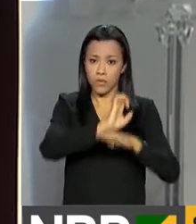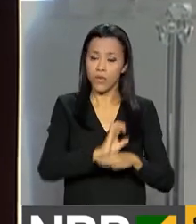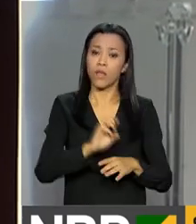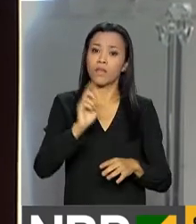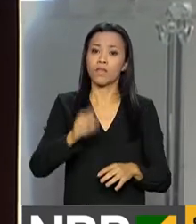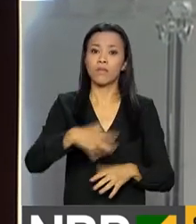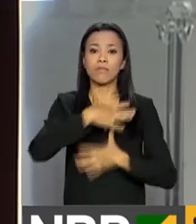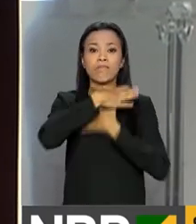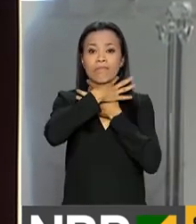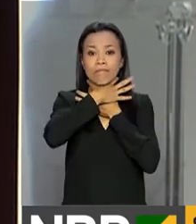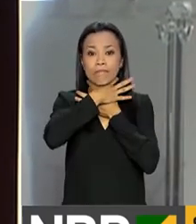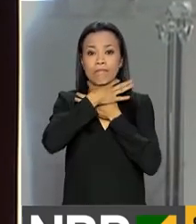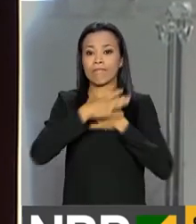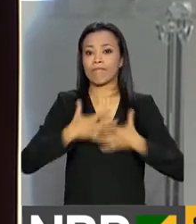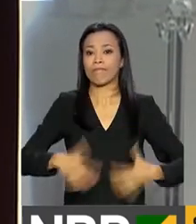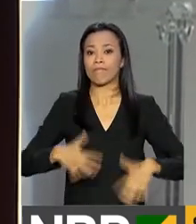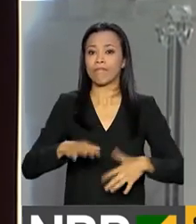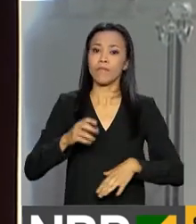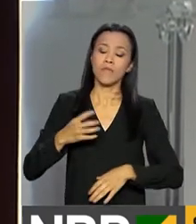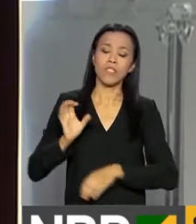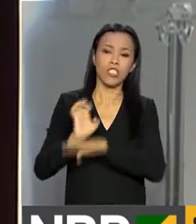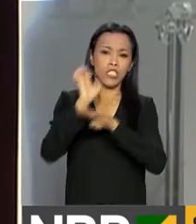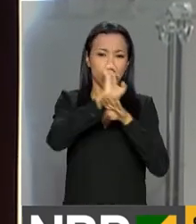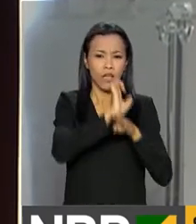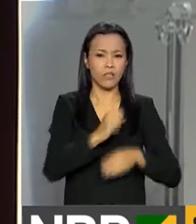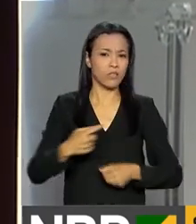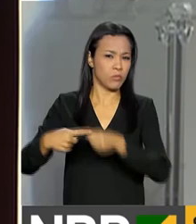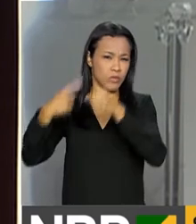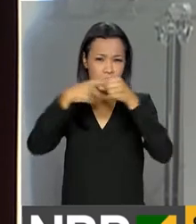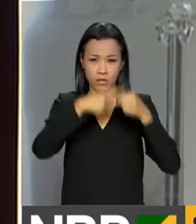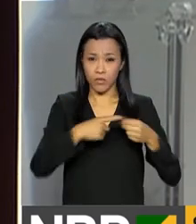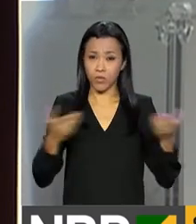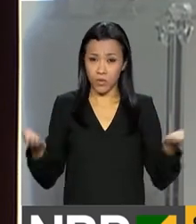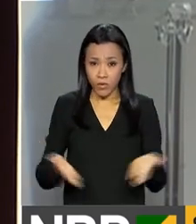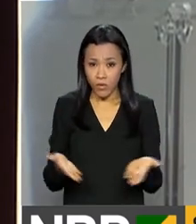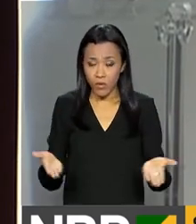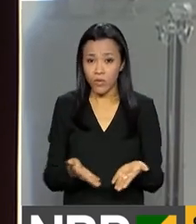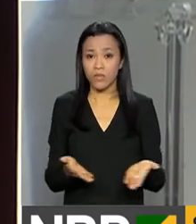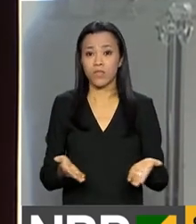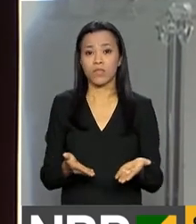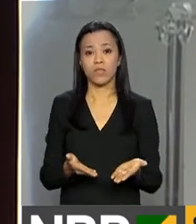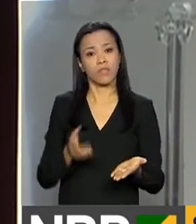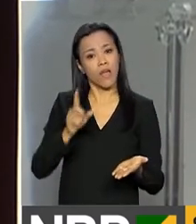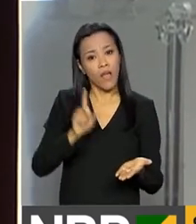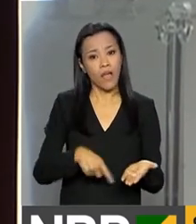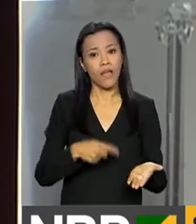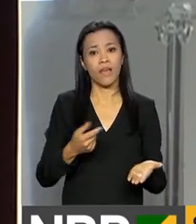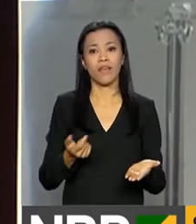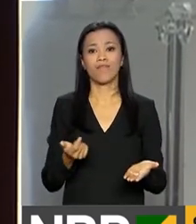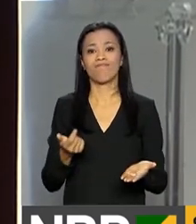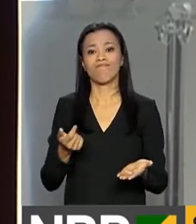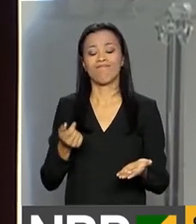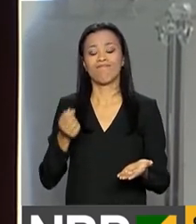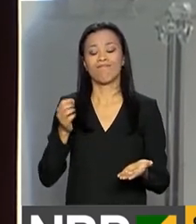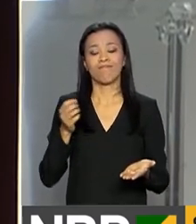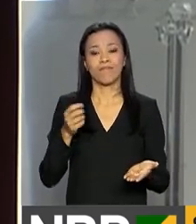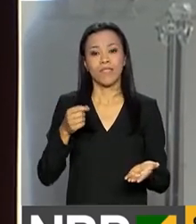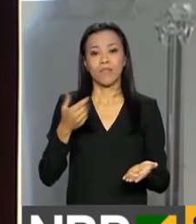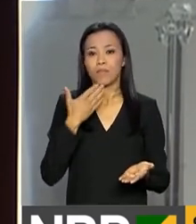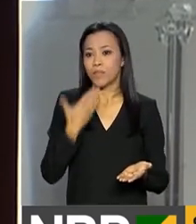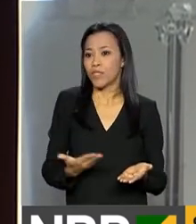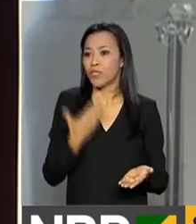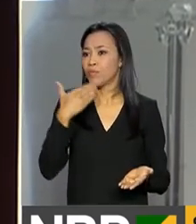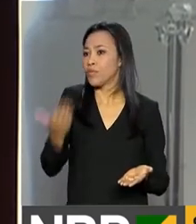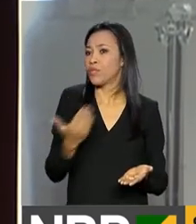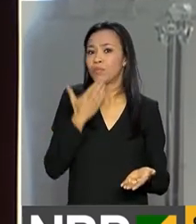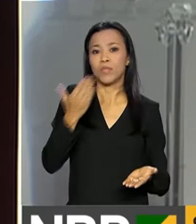estão estrangulados. Estados e municípios hoje são basicamente gestores de recursos humanos e pedintes